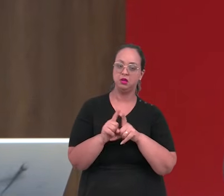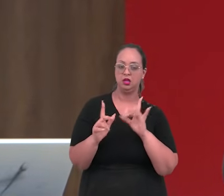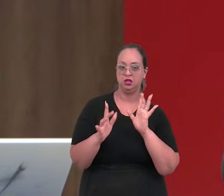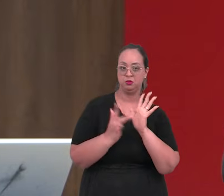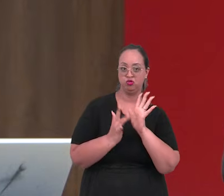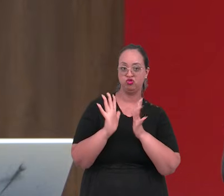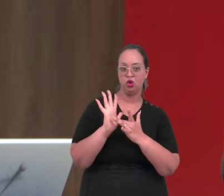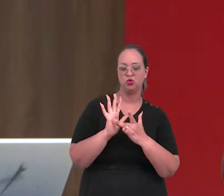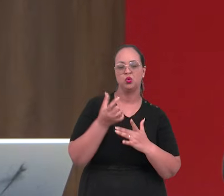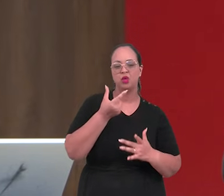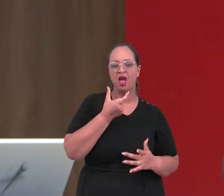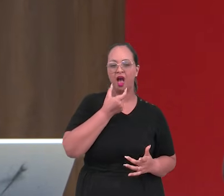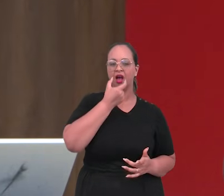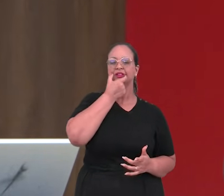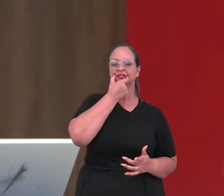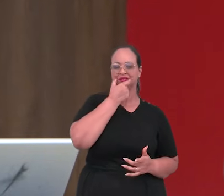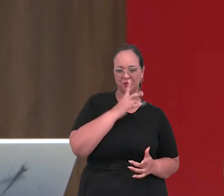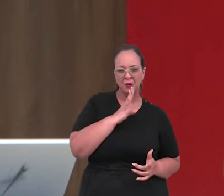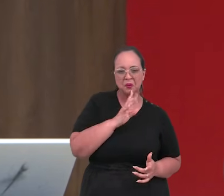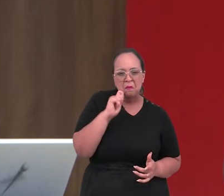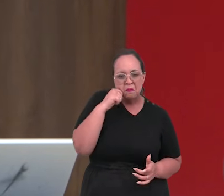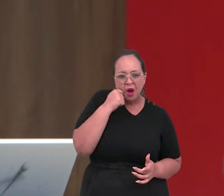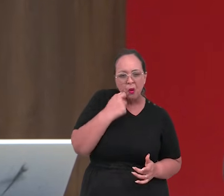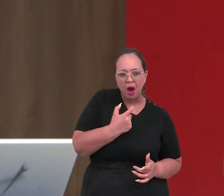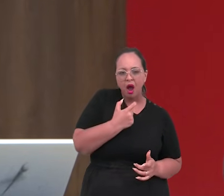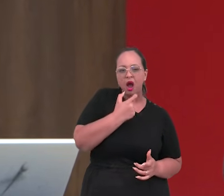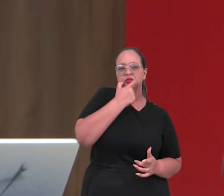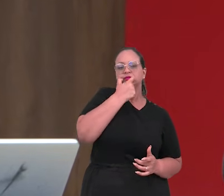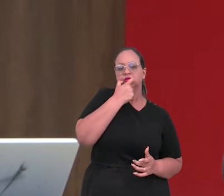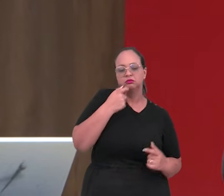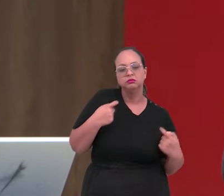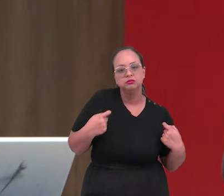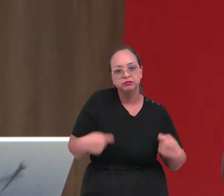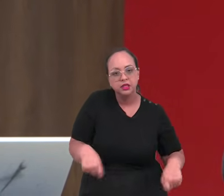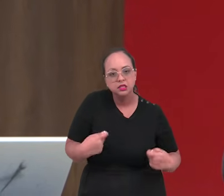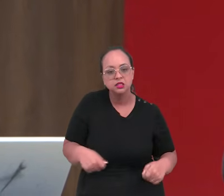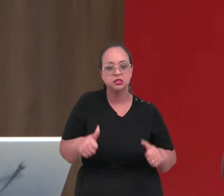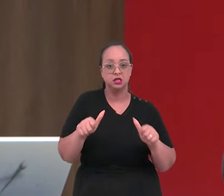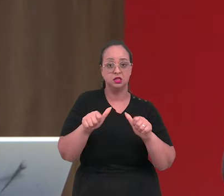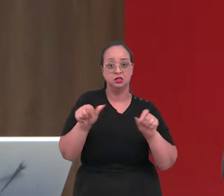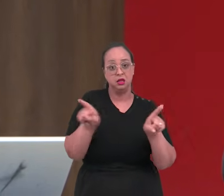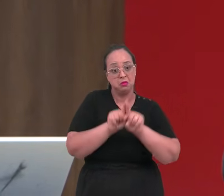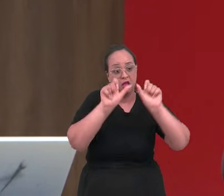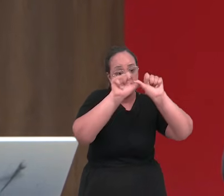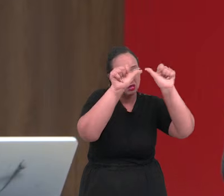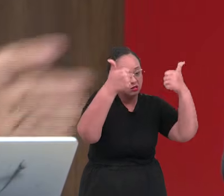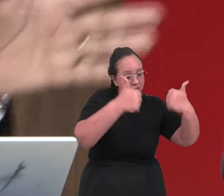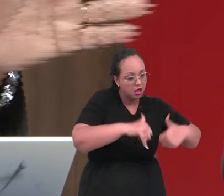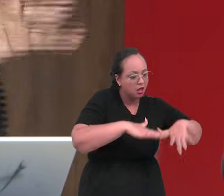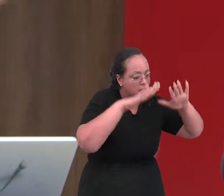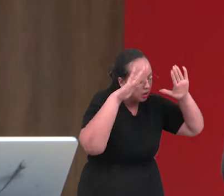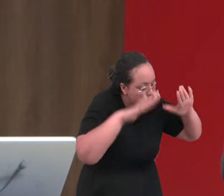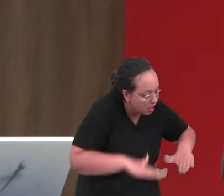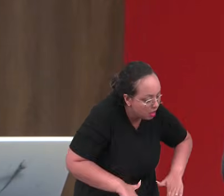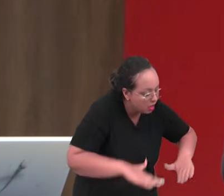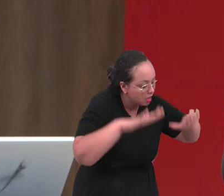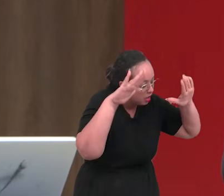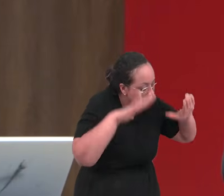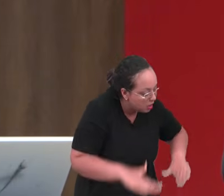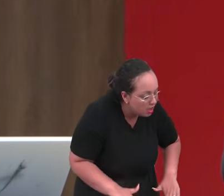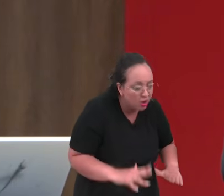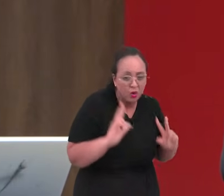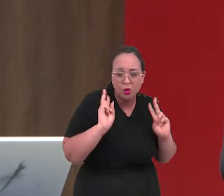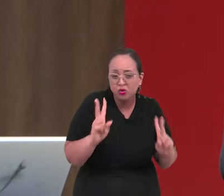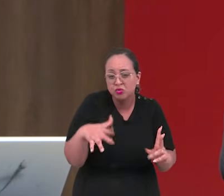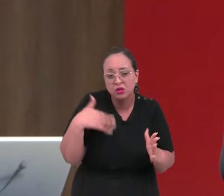Cristo nos elementos da Eucaristia, da ceia, né? A veneração aos santos, isso aí não alteraram, não. Muitos dogmas continuaram